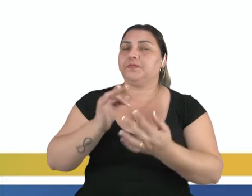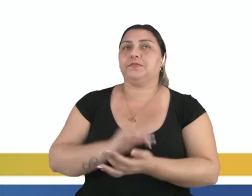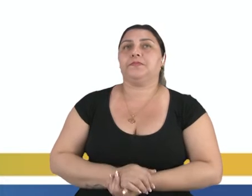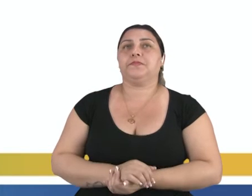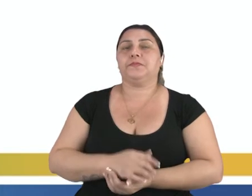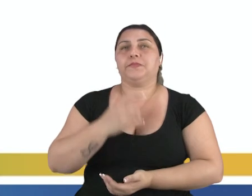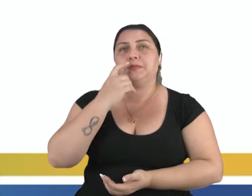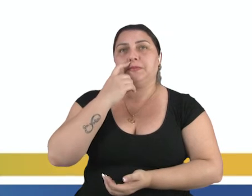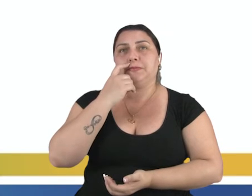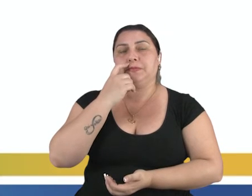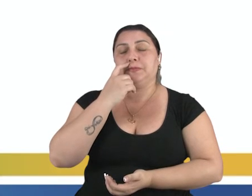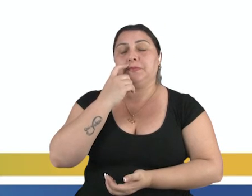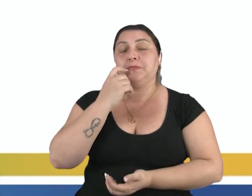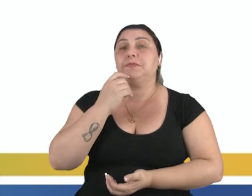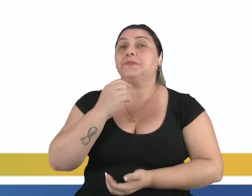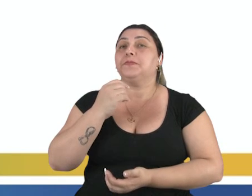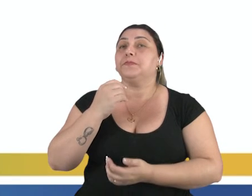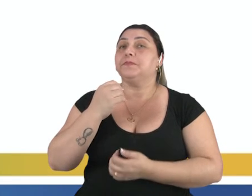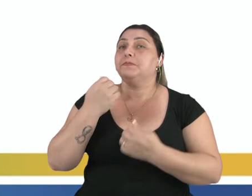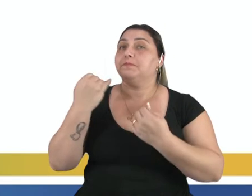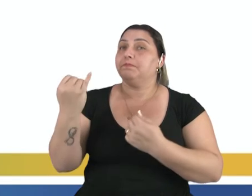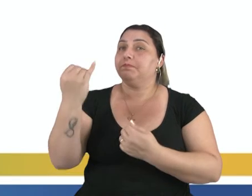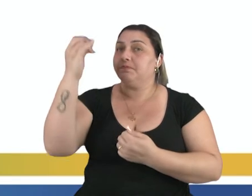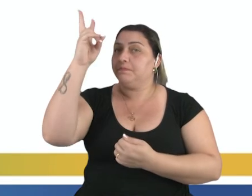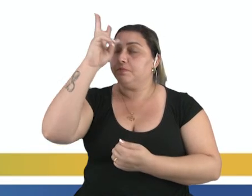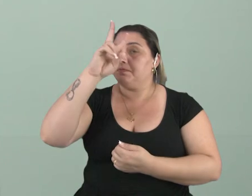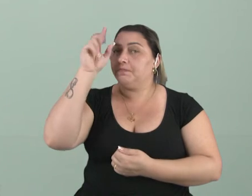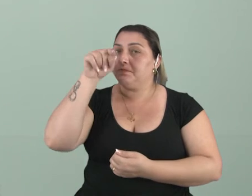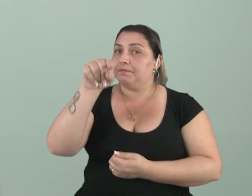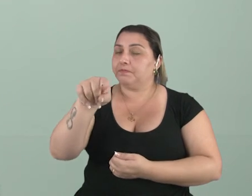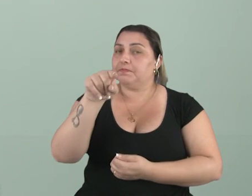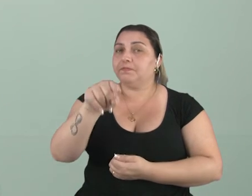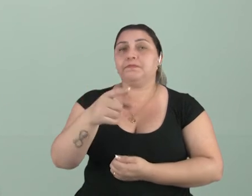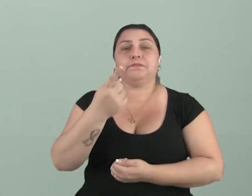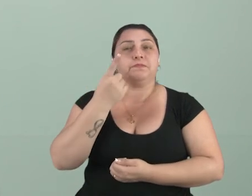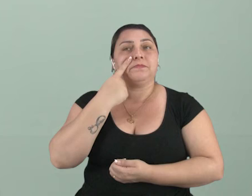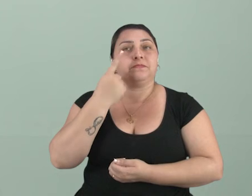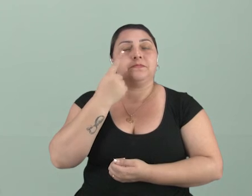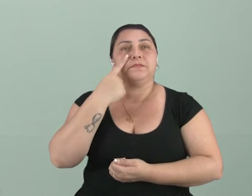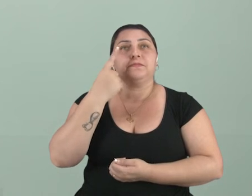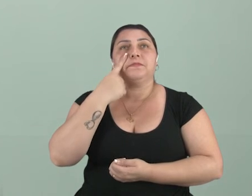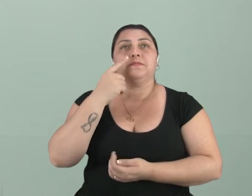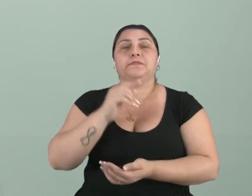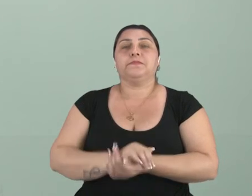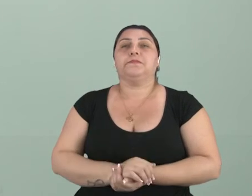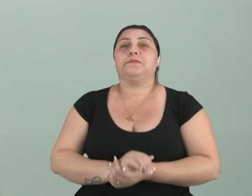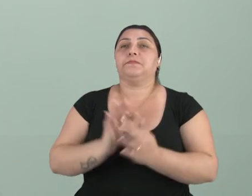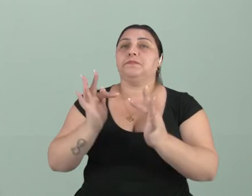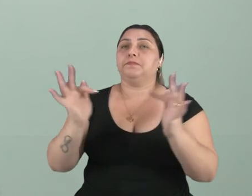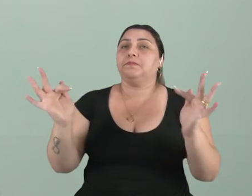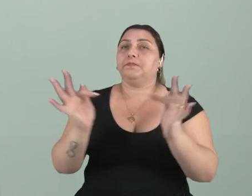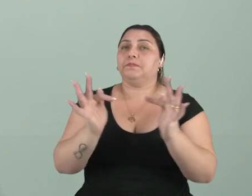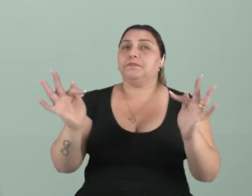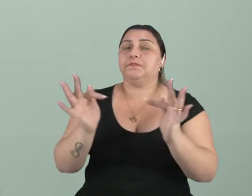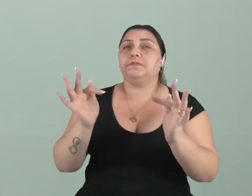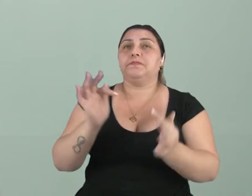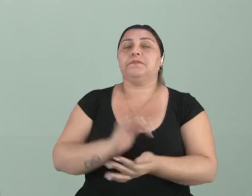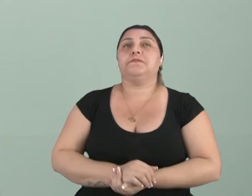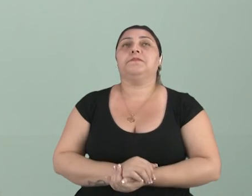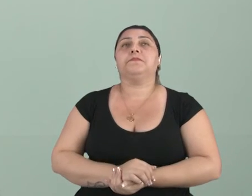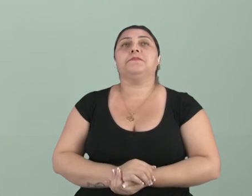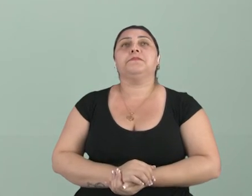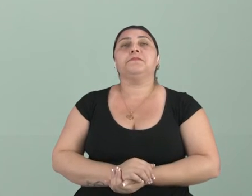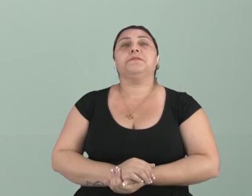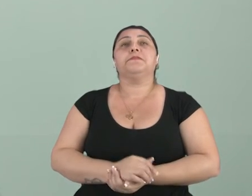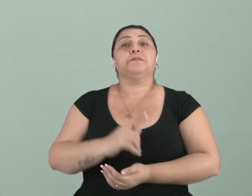que vocês observaram pela função que ela tem uma característica diferente daquilo